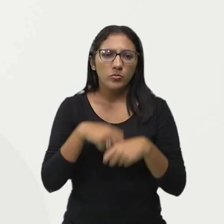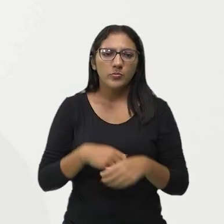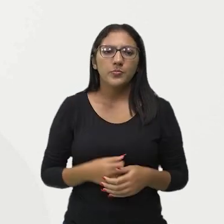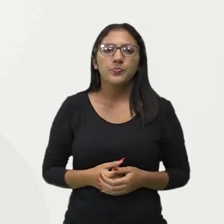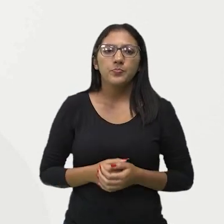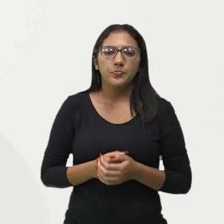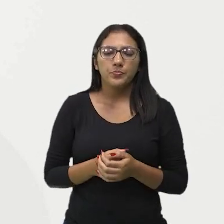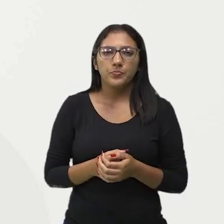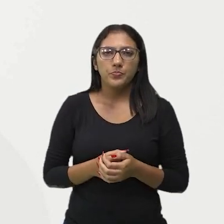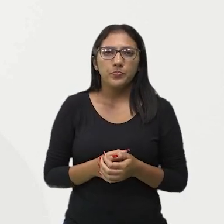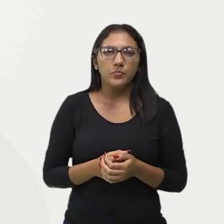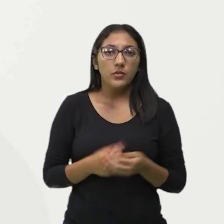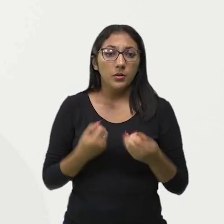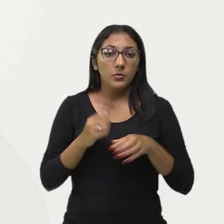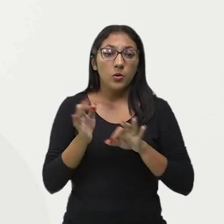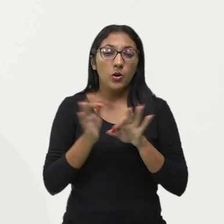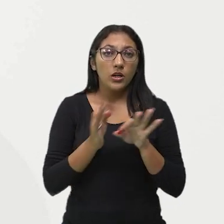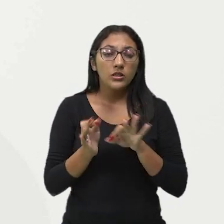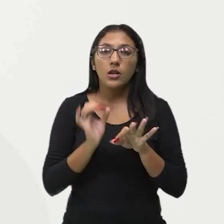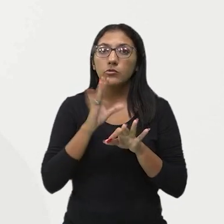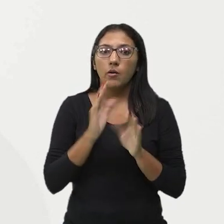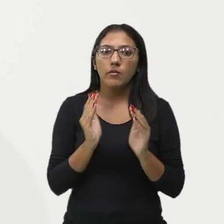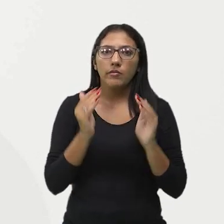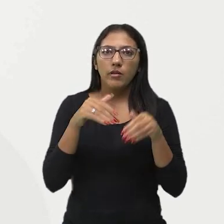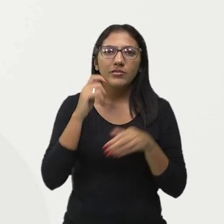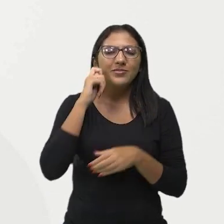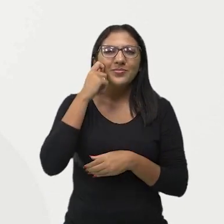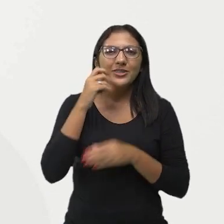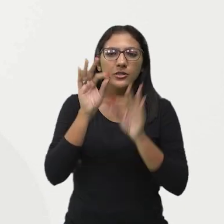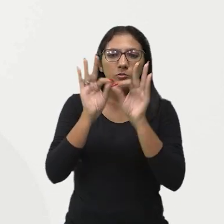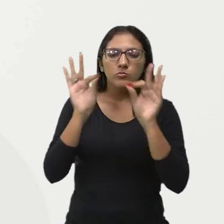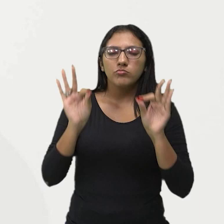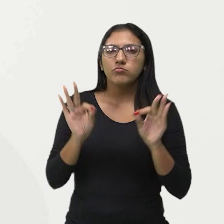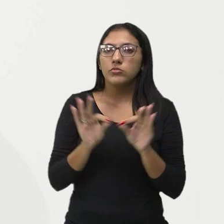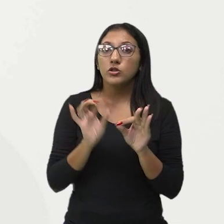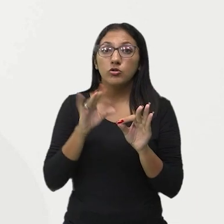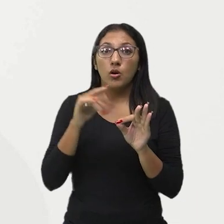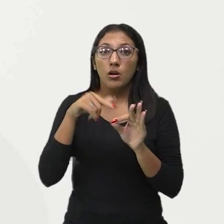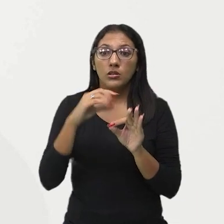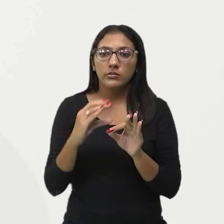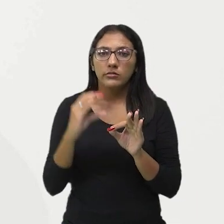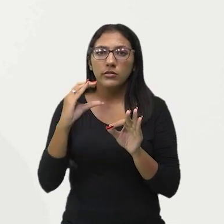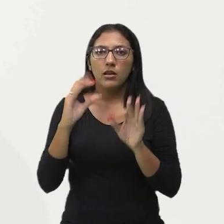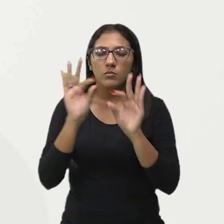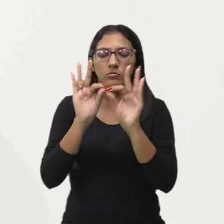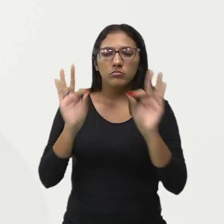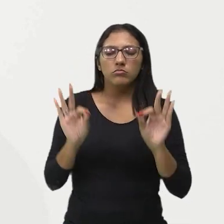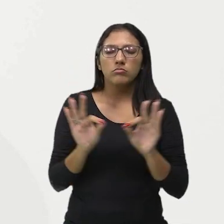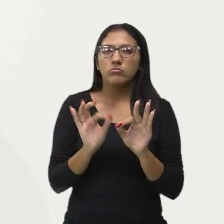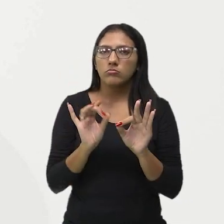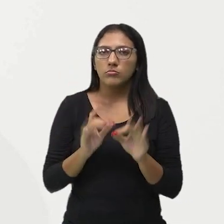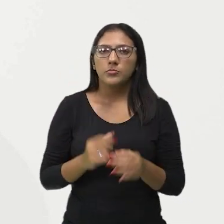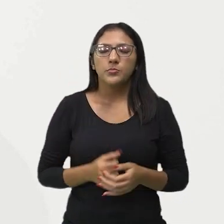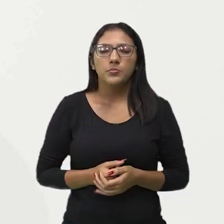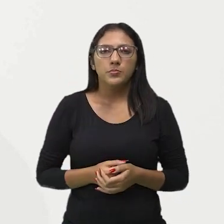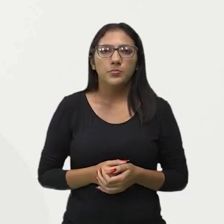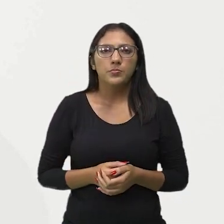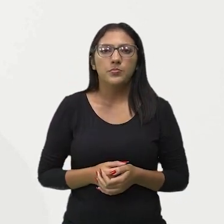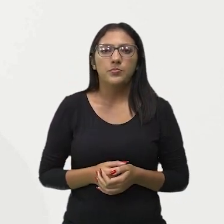bom? Seria o comprimento desta linha que está de preto, tá bom? Bom, continuando porque tem outros elementos que são